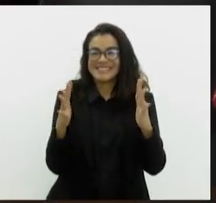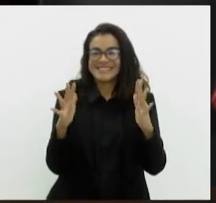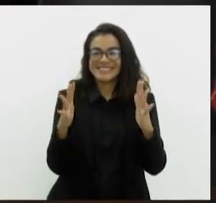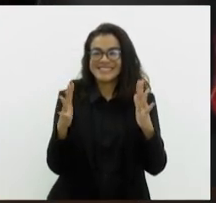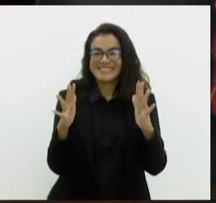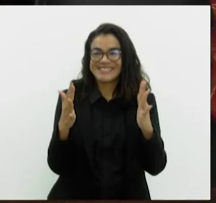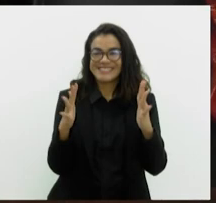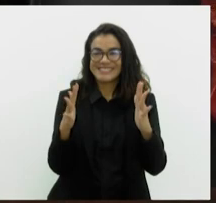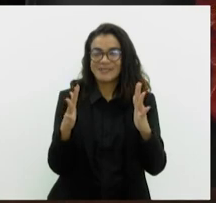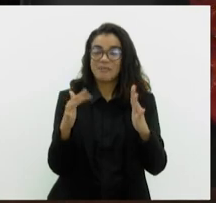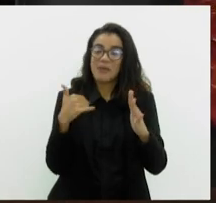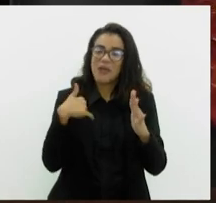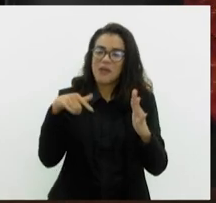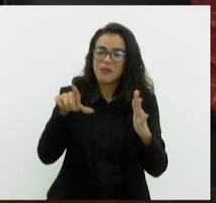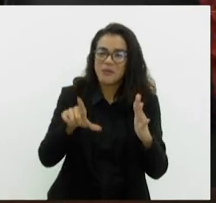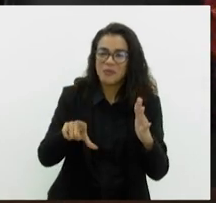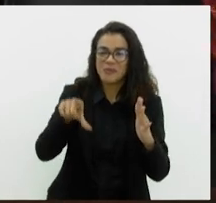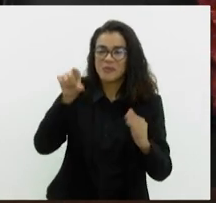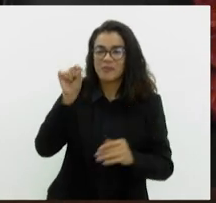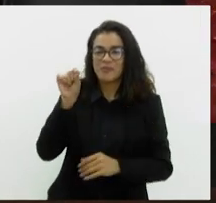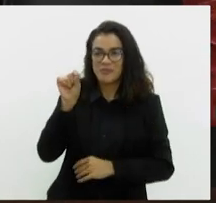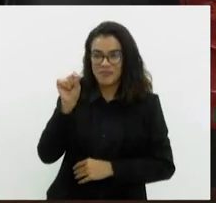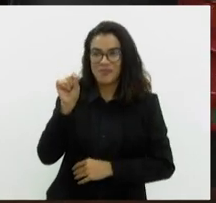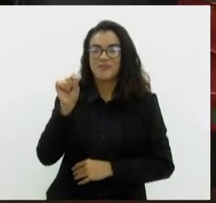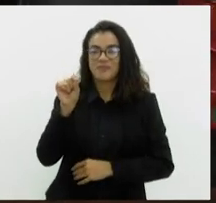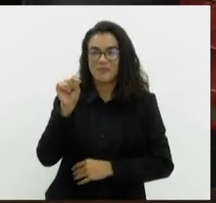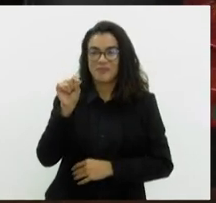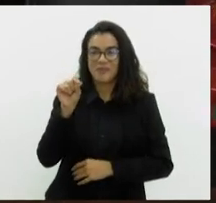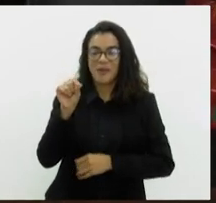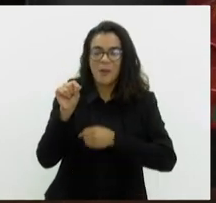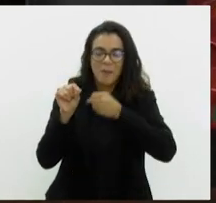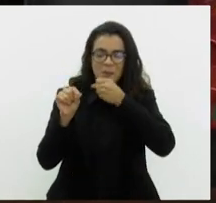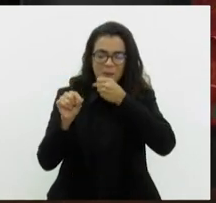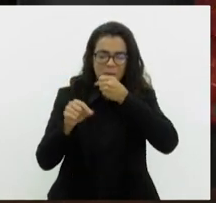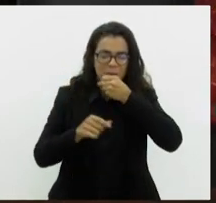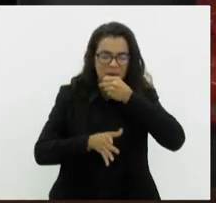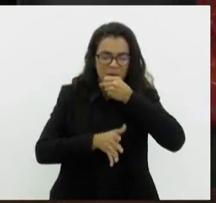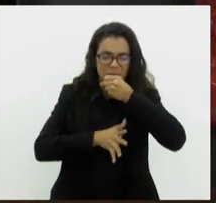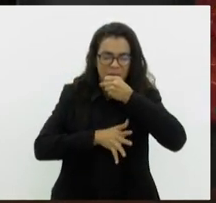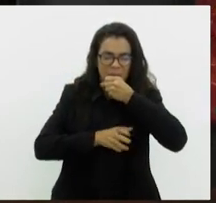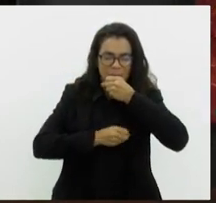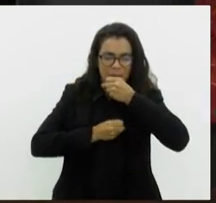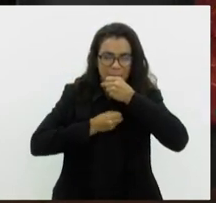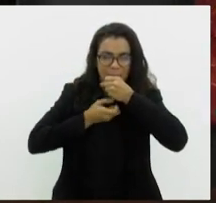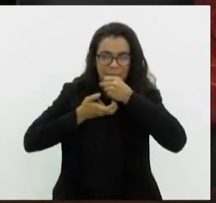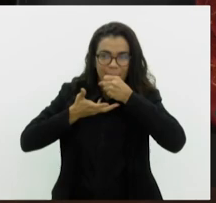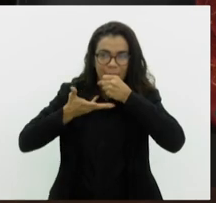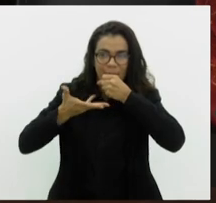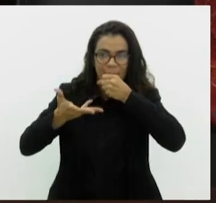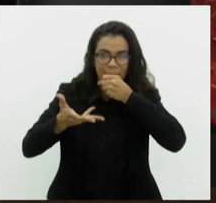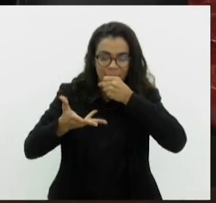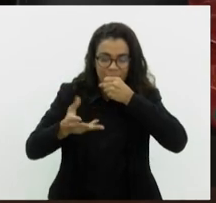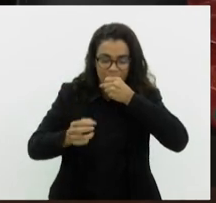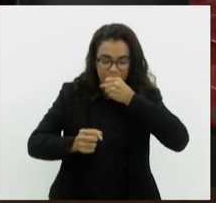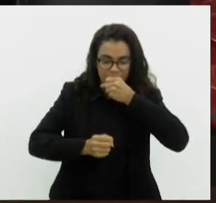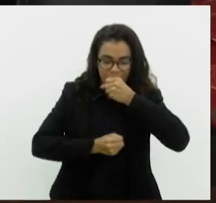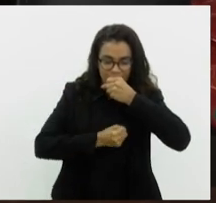Então, eu vou preferir trazer a voz do meu coração, da minha